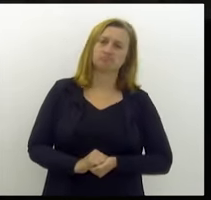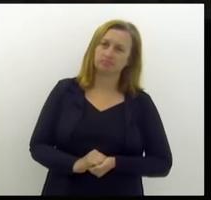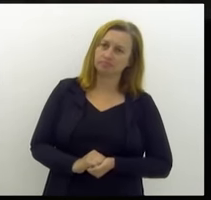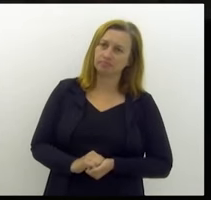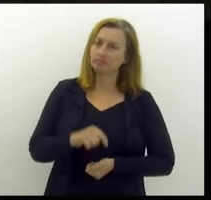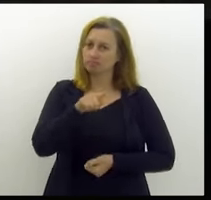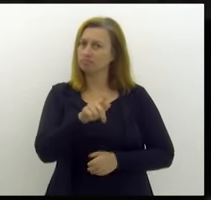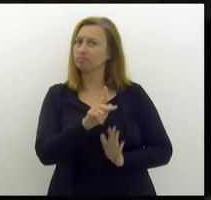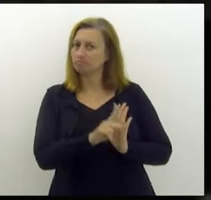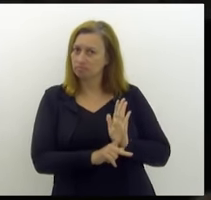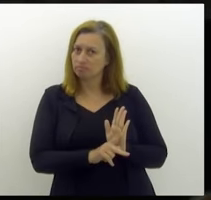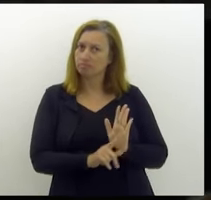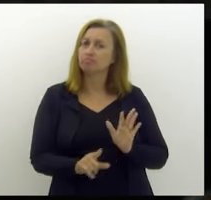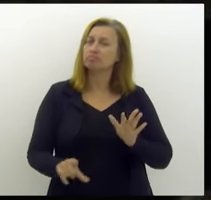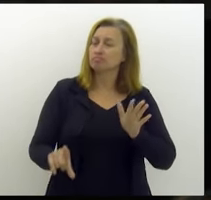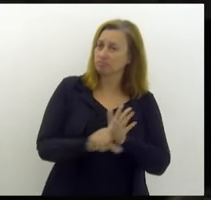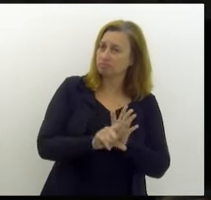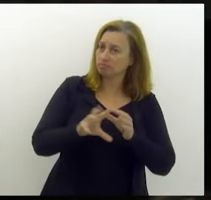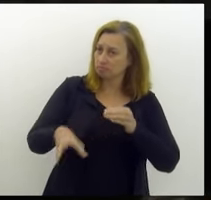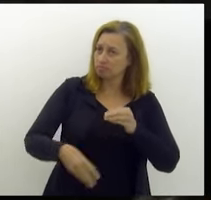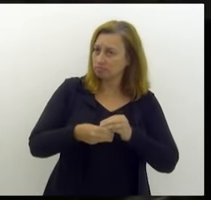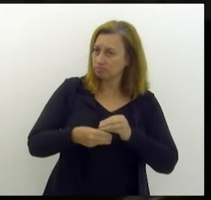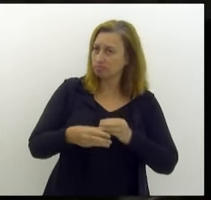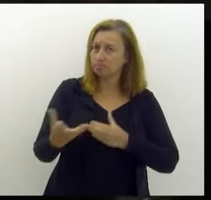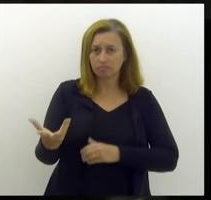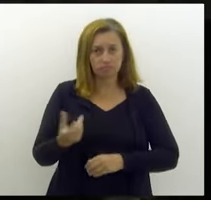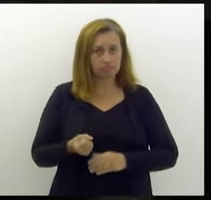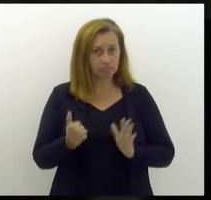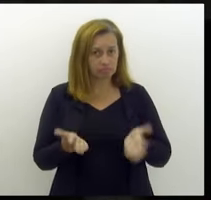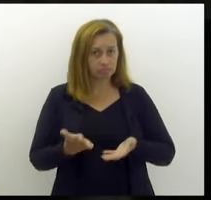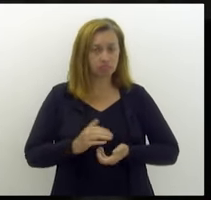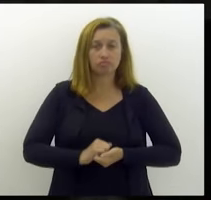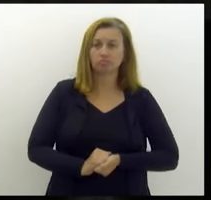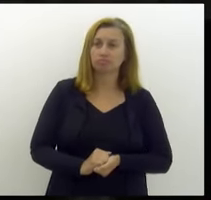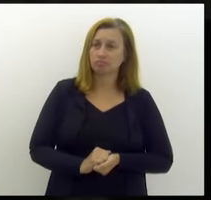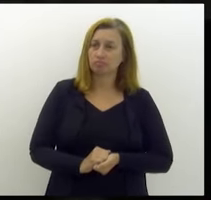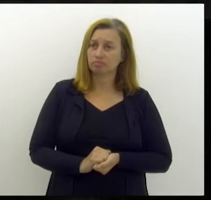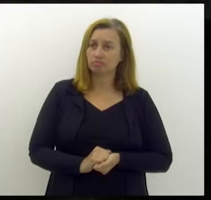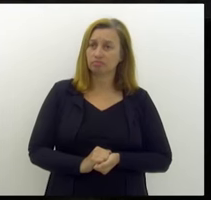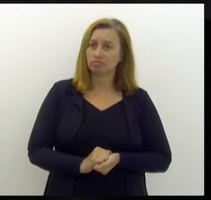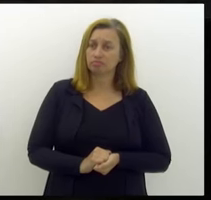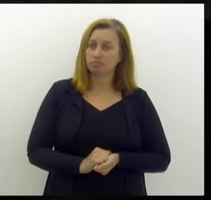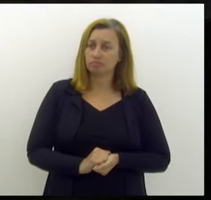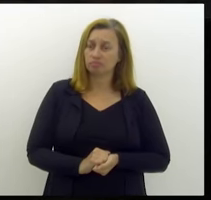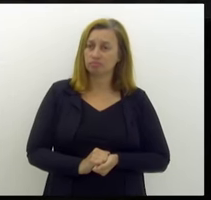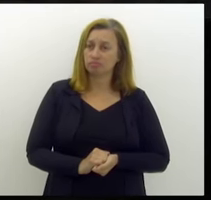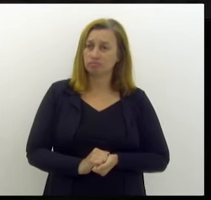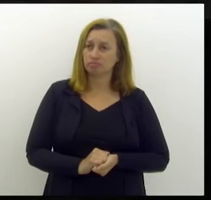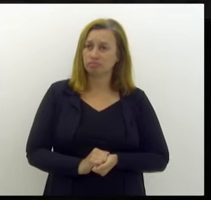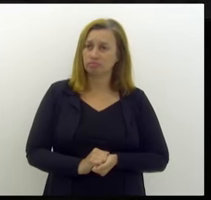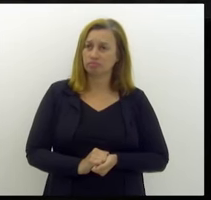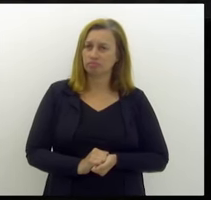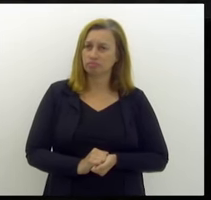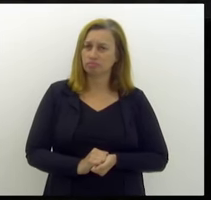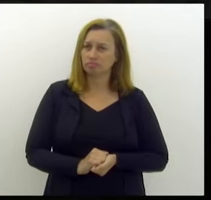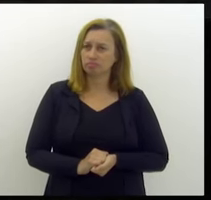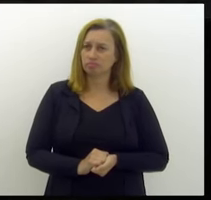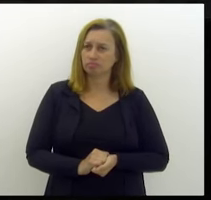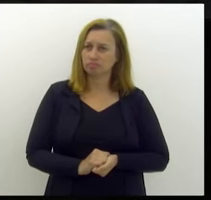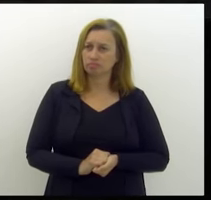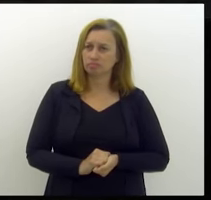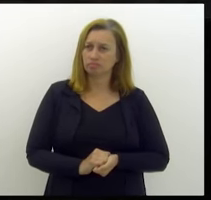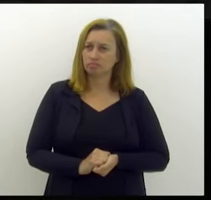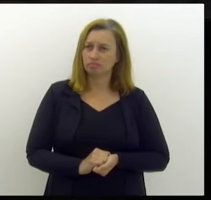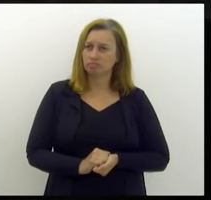projeto de lei complementar que nós recebemos aqui ele se coloca como uma como uma